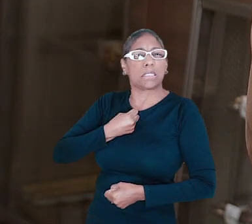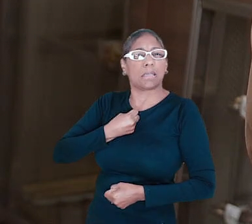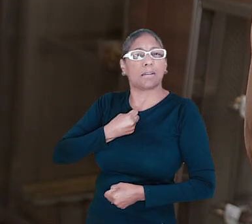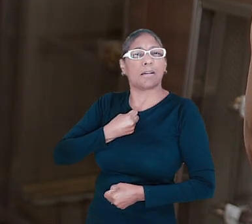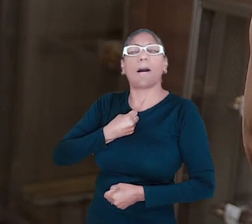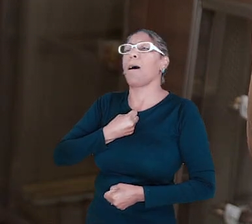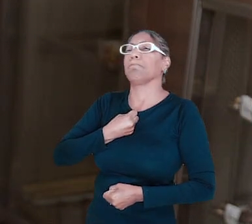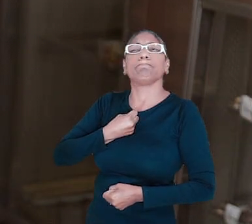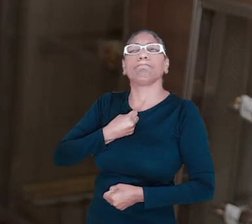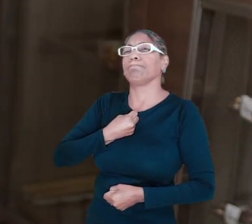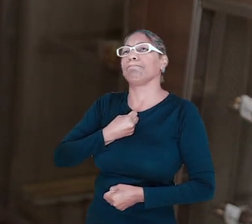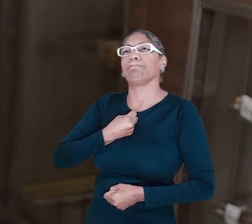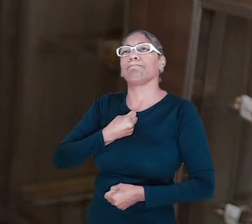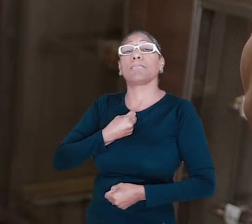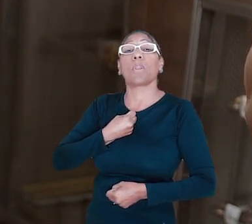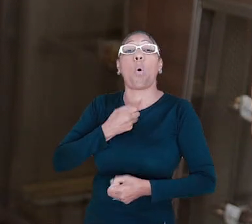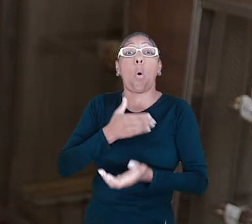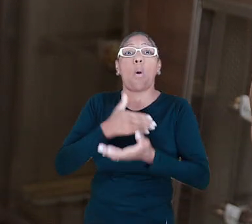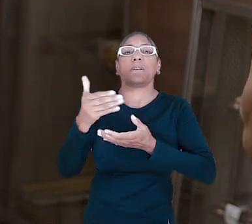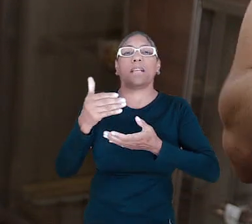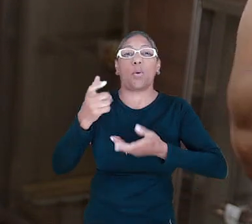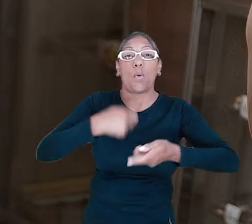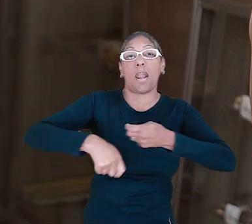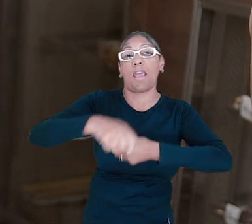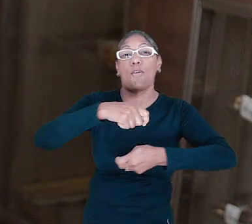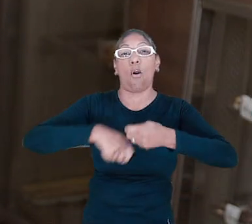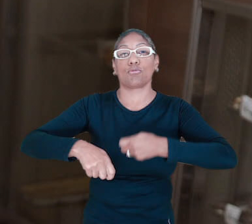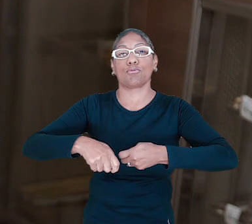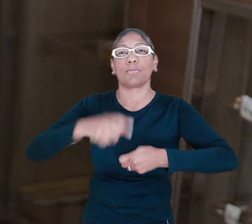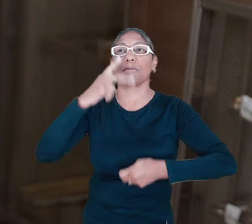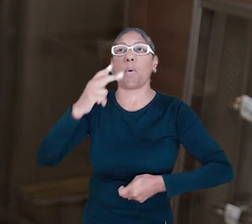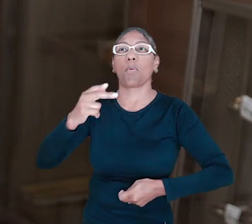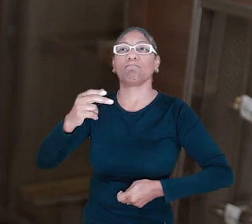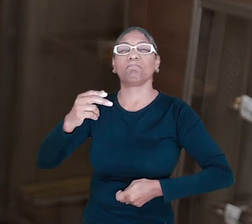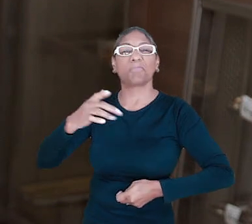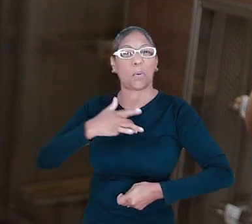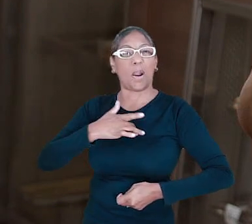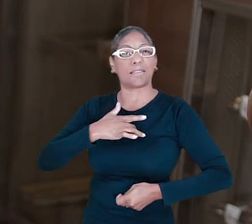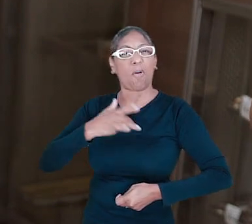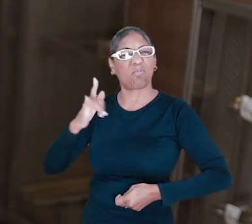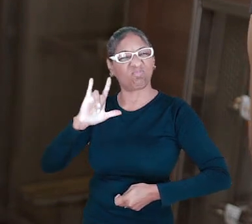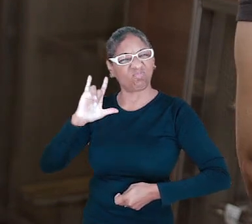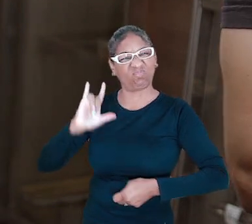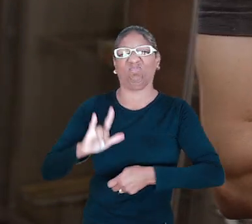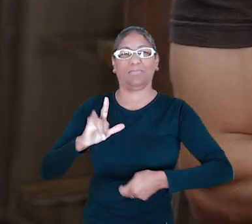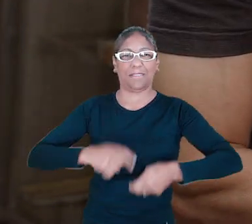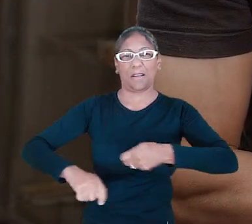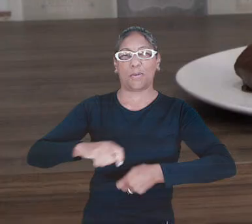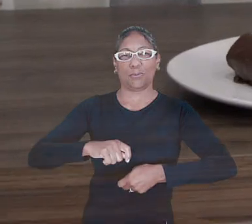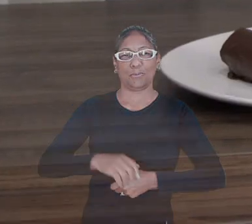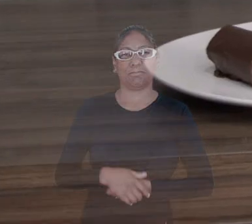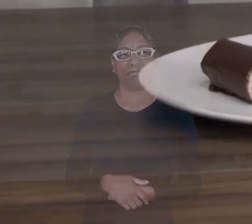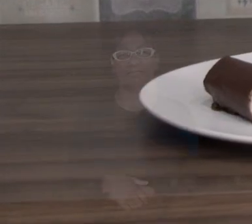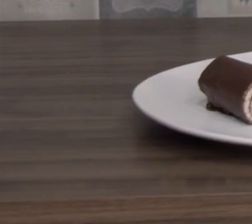egoísta. Aí eu comecei a olhar para o negócio com o meu coração. E foi daí que eu me apaixonei. Mesa